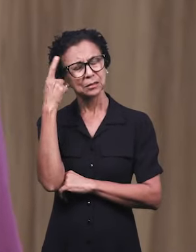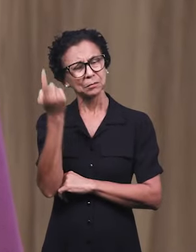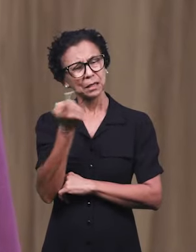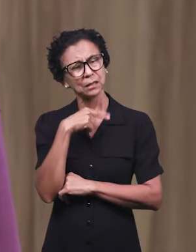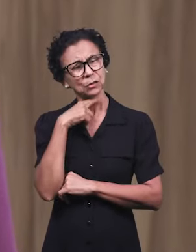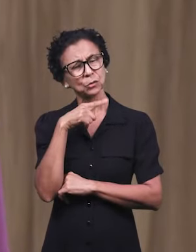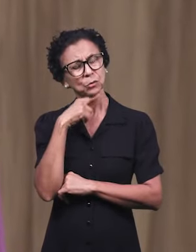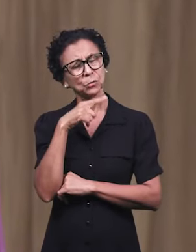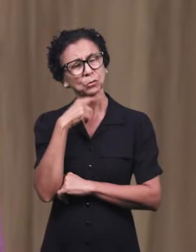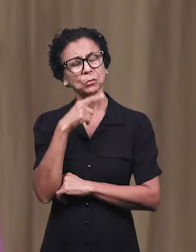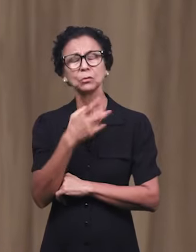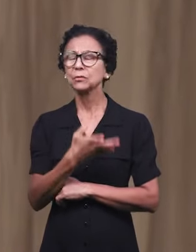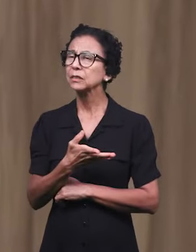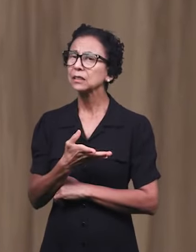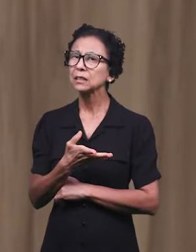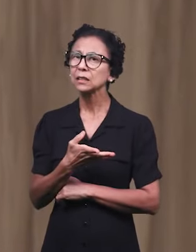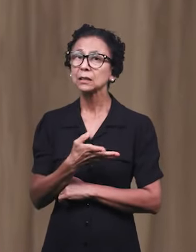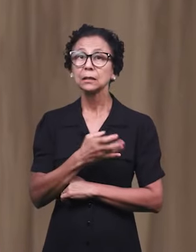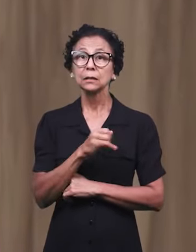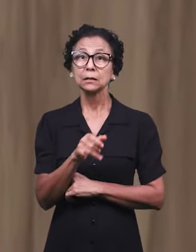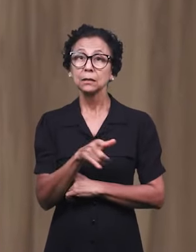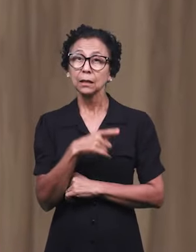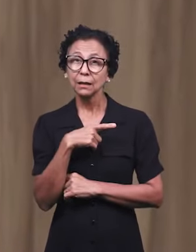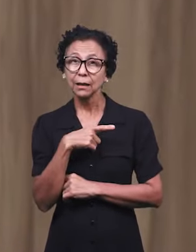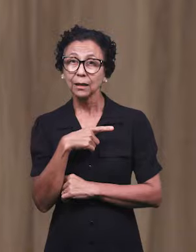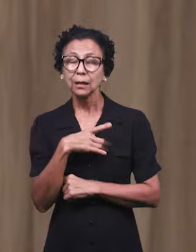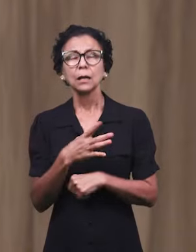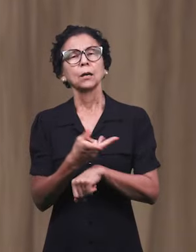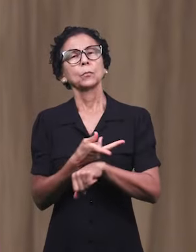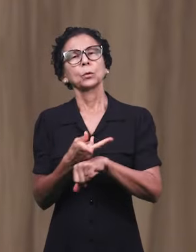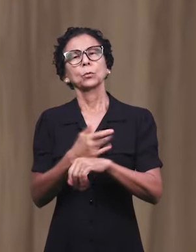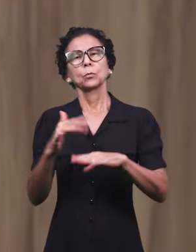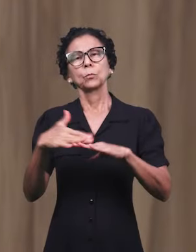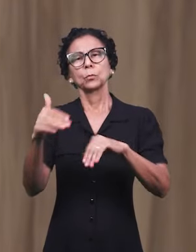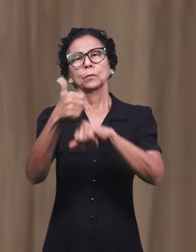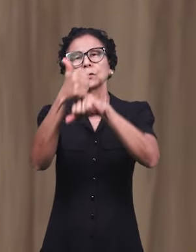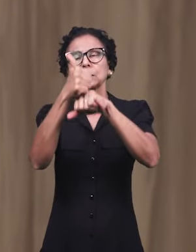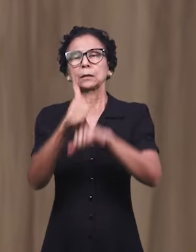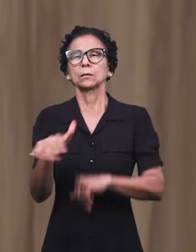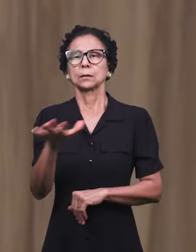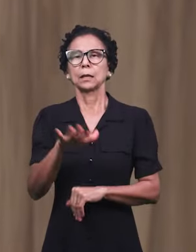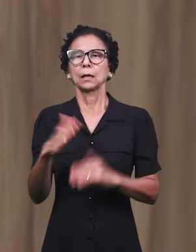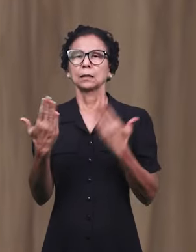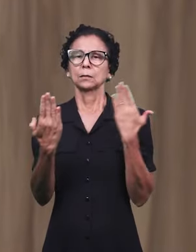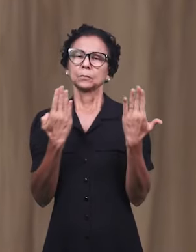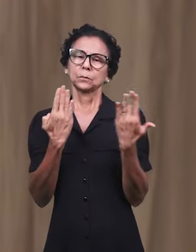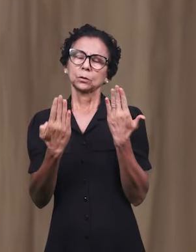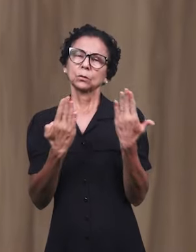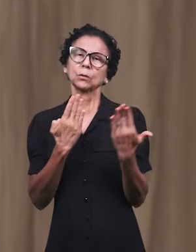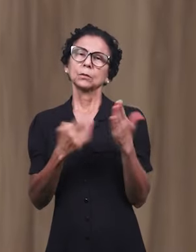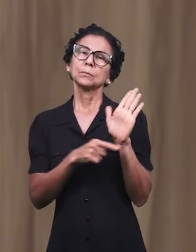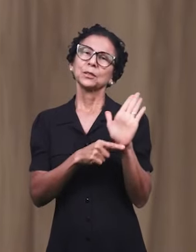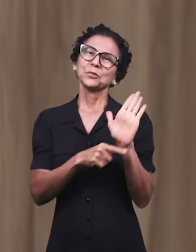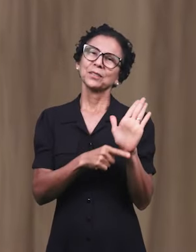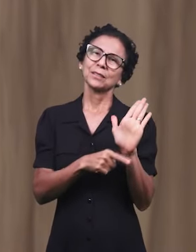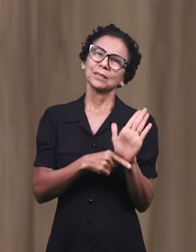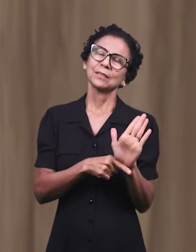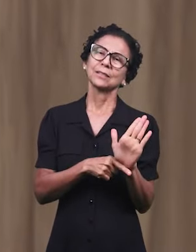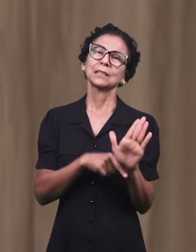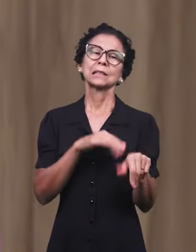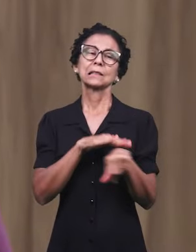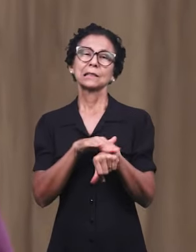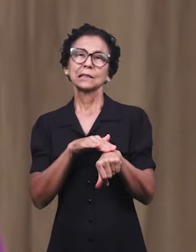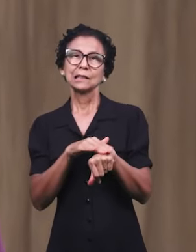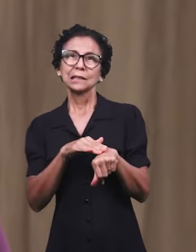chegou a alguma conclusão? Você tem alguma dúvida? Procure um profissional da psicologia, né? para te ajudar, para